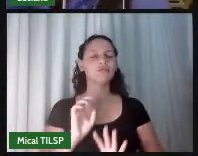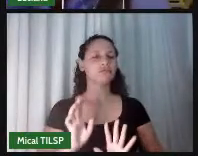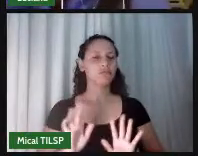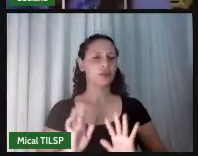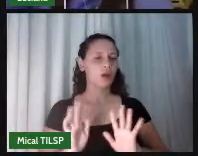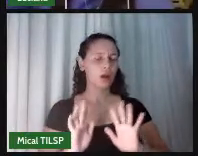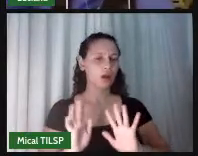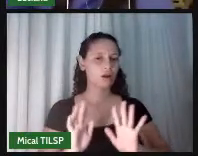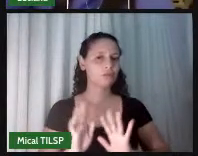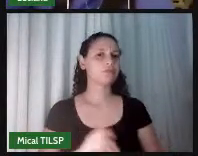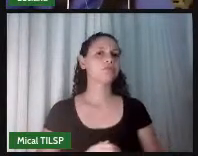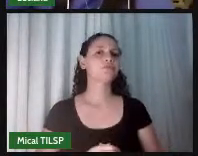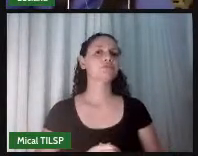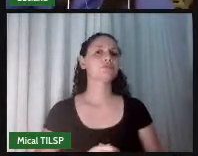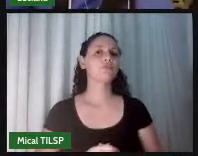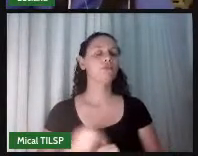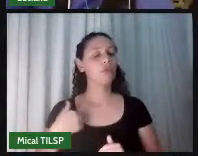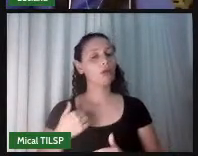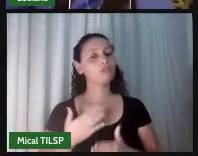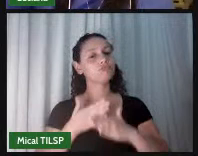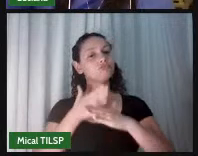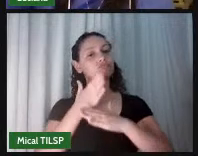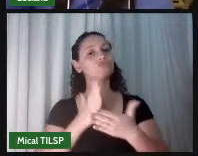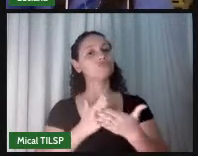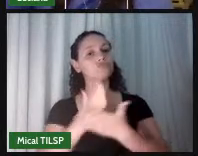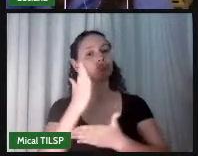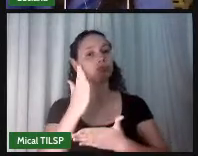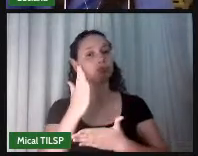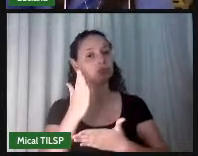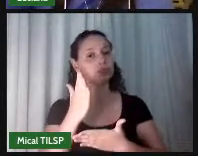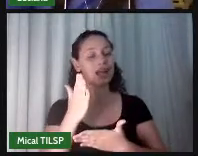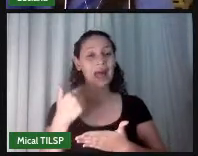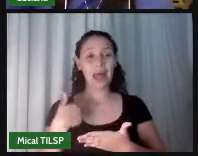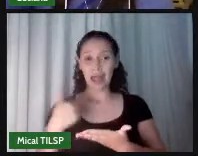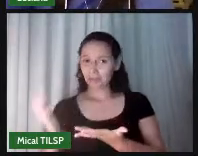IGP. E aí, mas eu não sou tão nova assim.